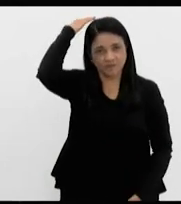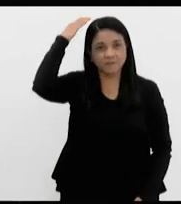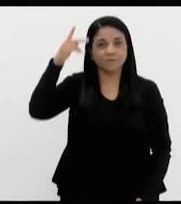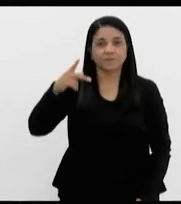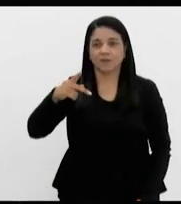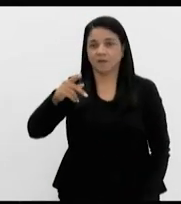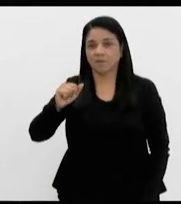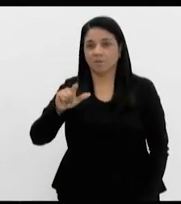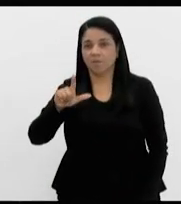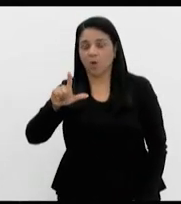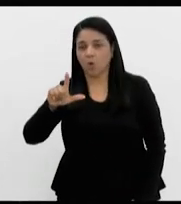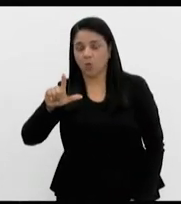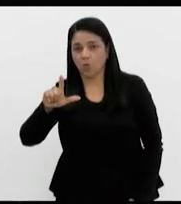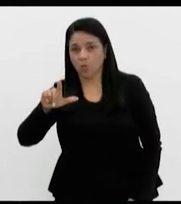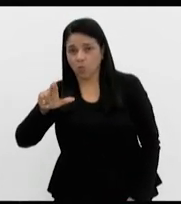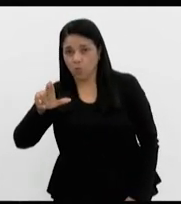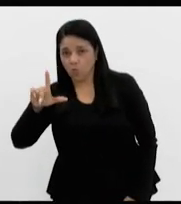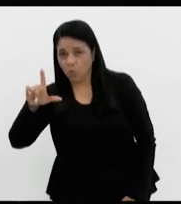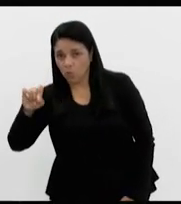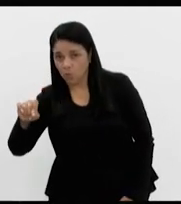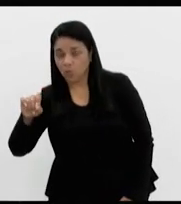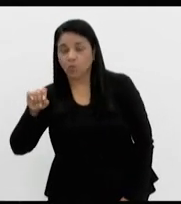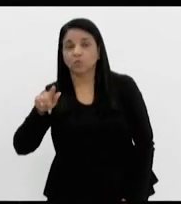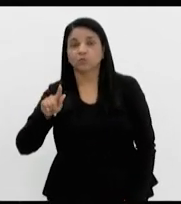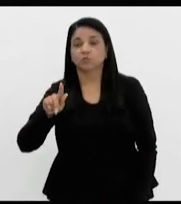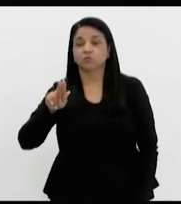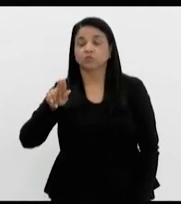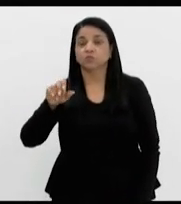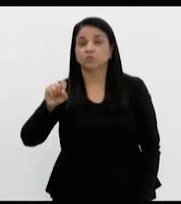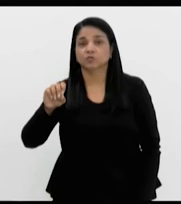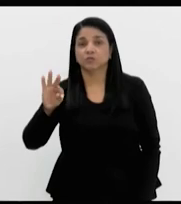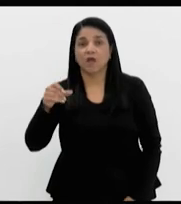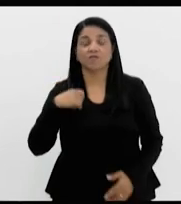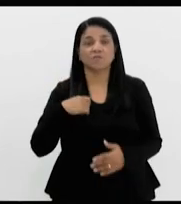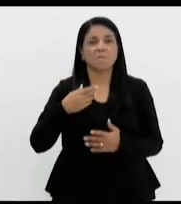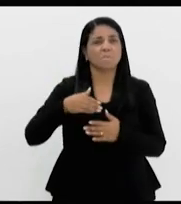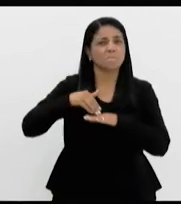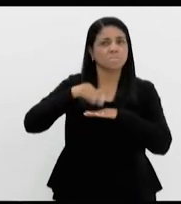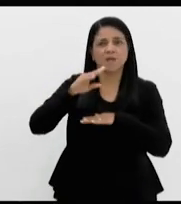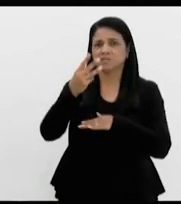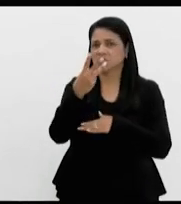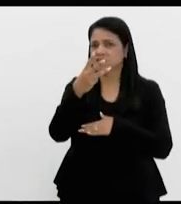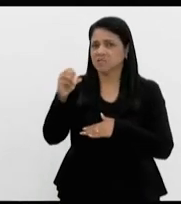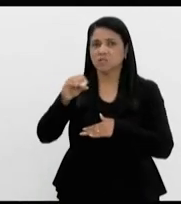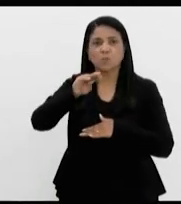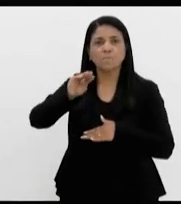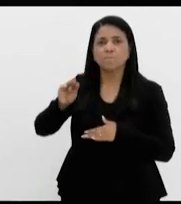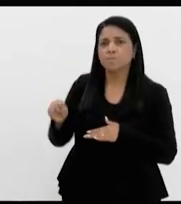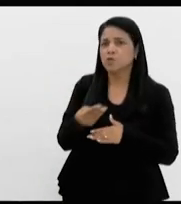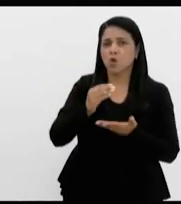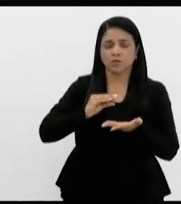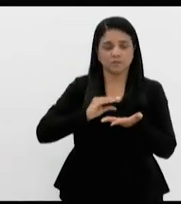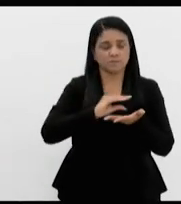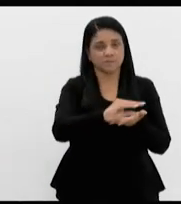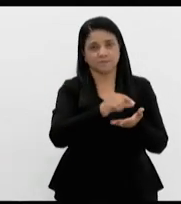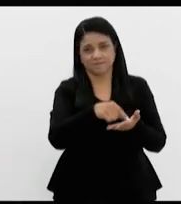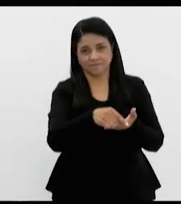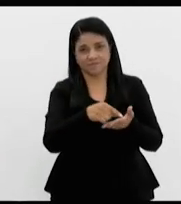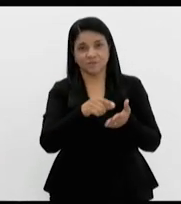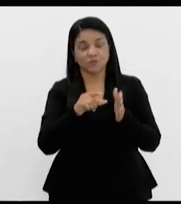Rio de Janeiro mais de 300 milhões de reais que foram aportados do Ministério da